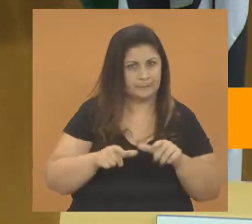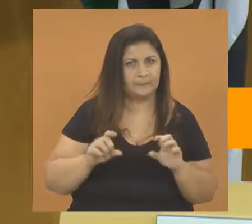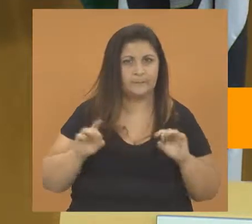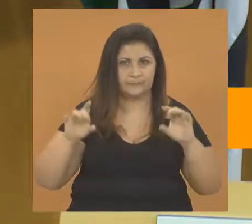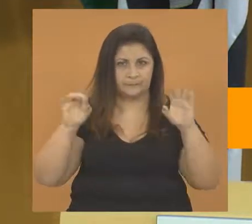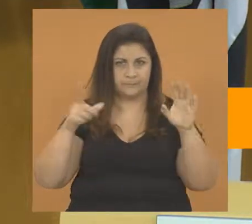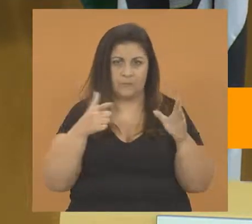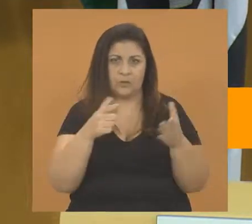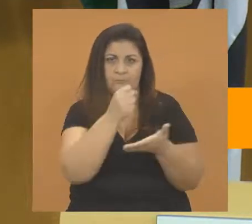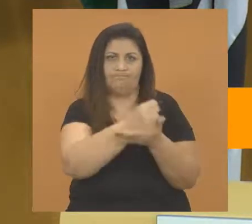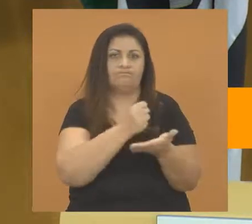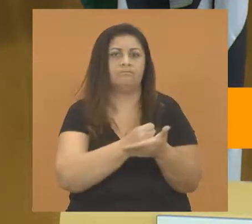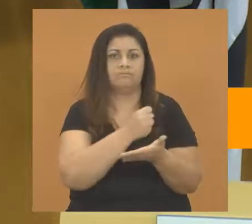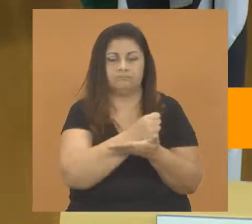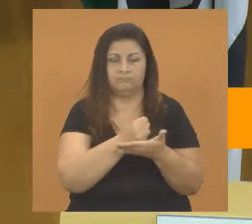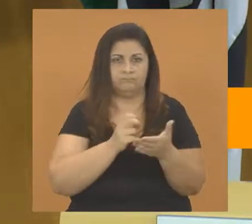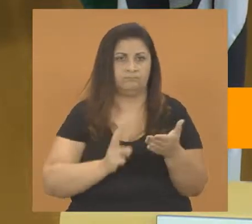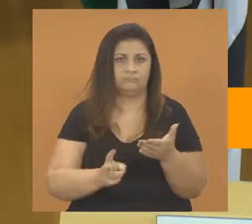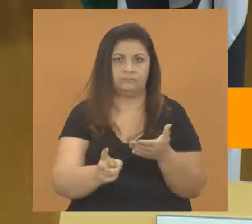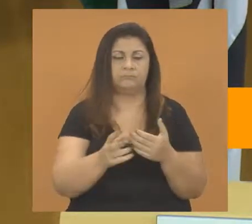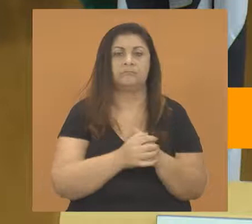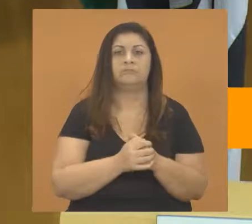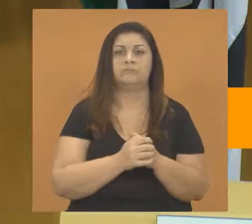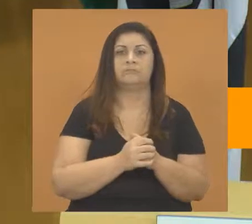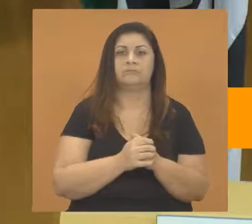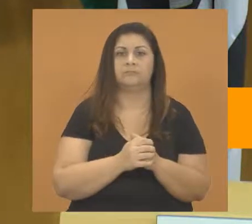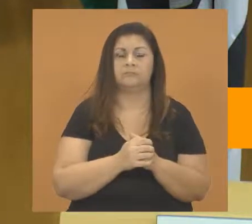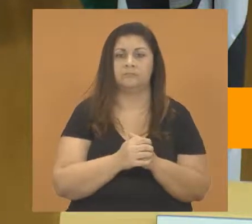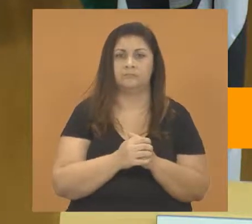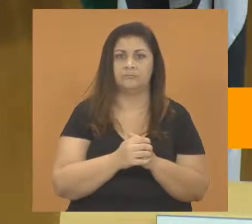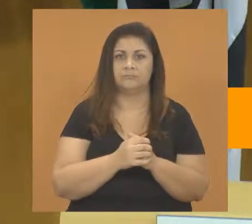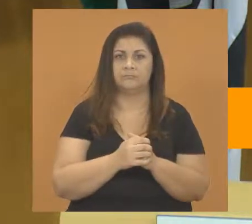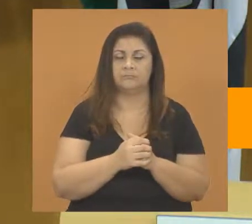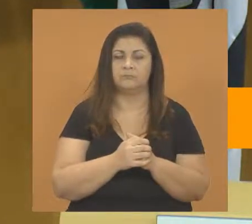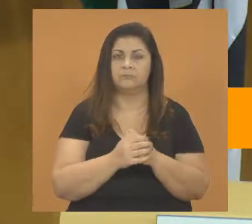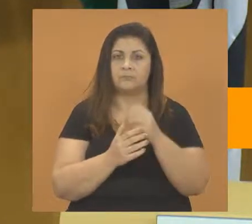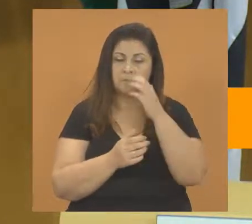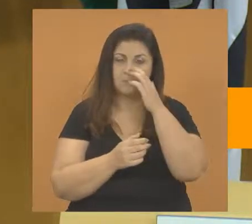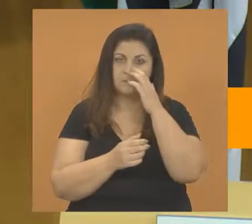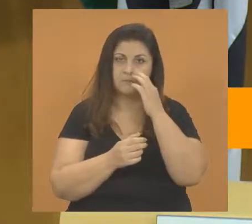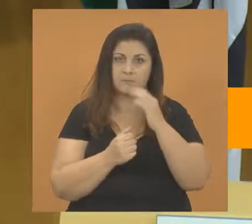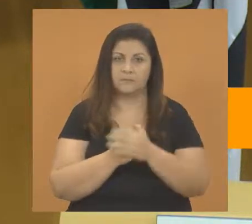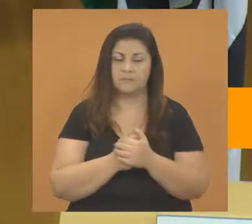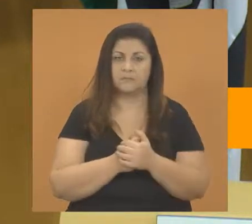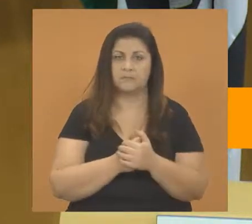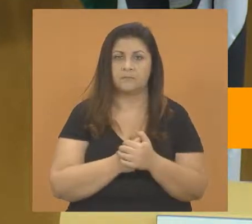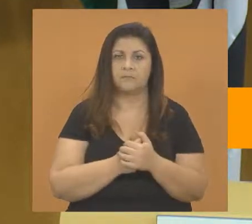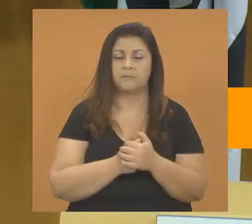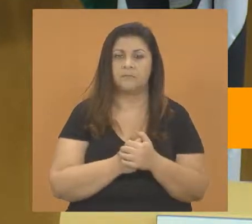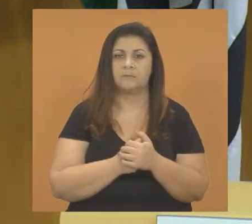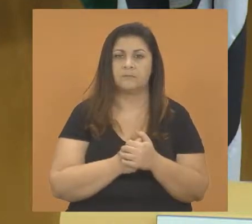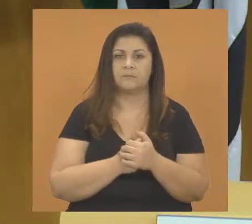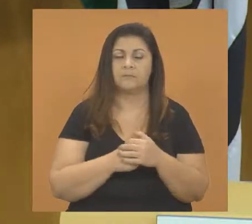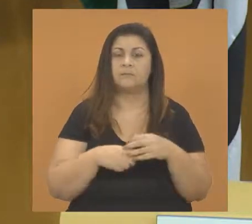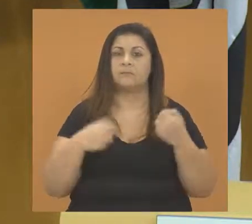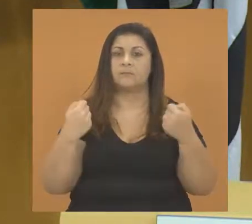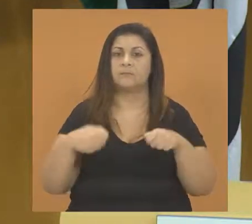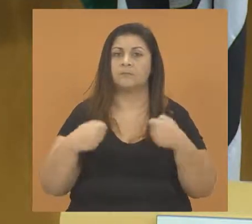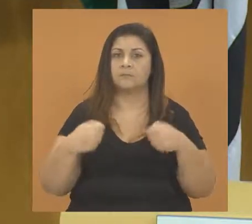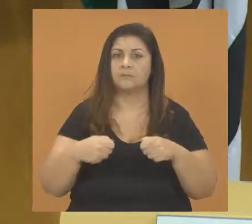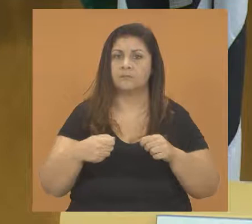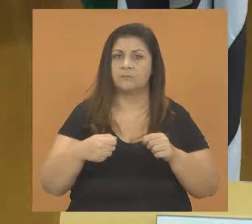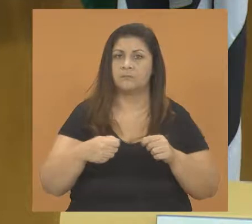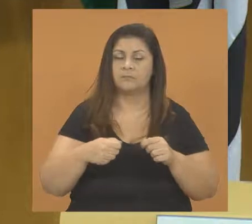direta autárquica e fundacional municipal em sua globalidade deverão ser